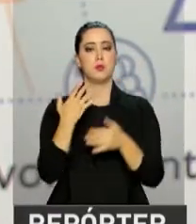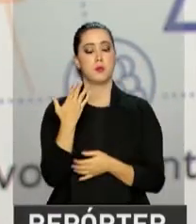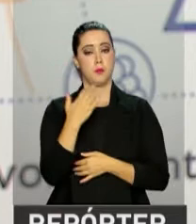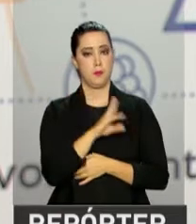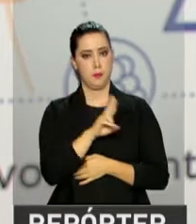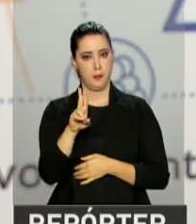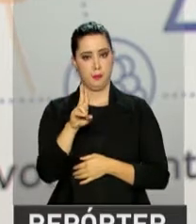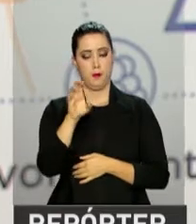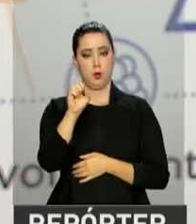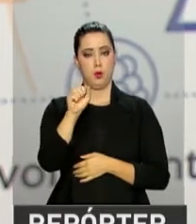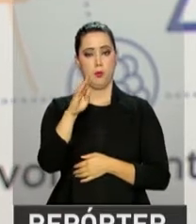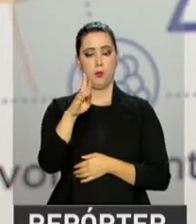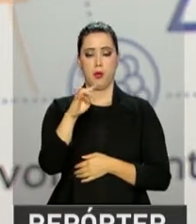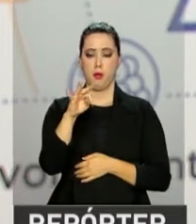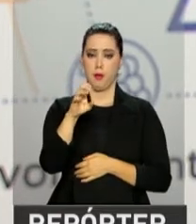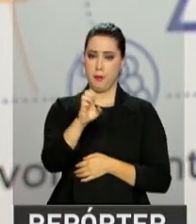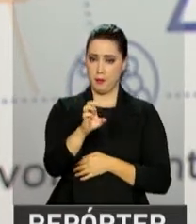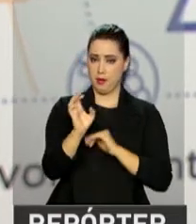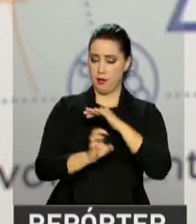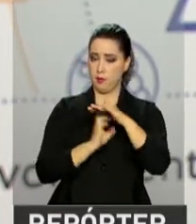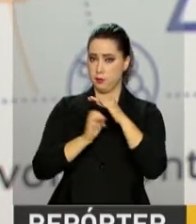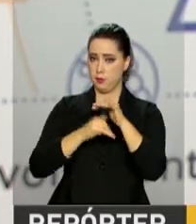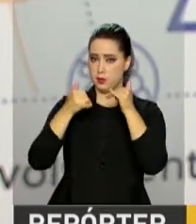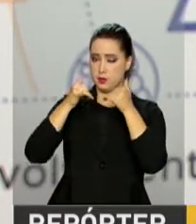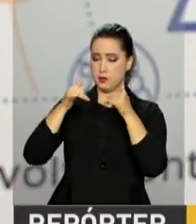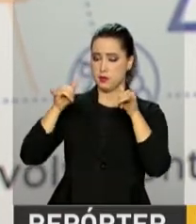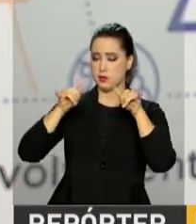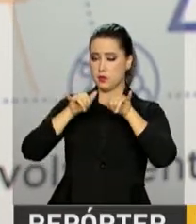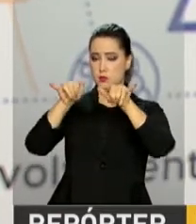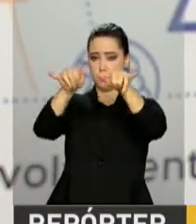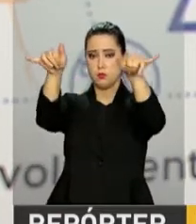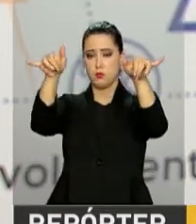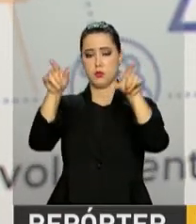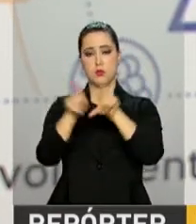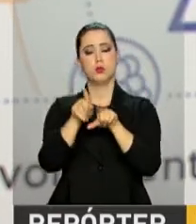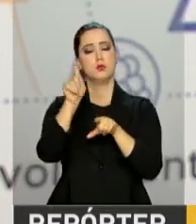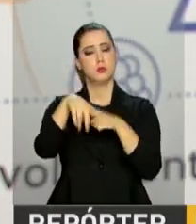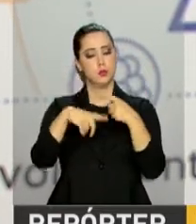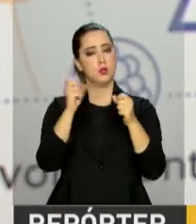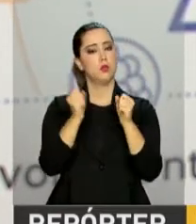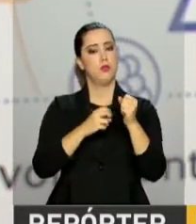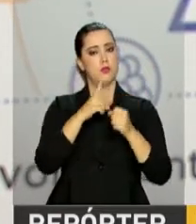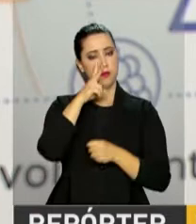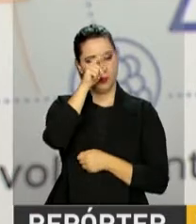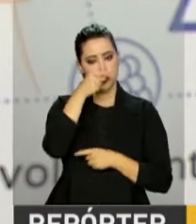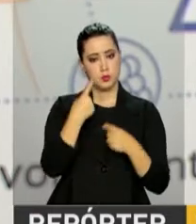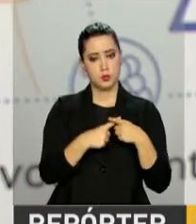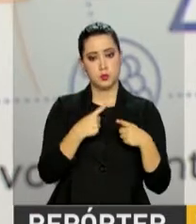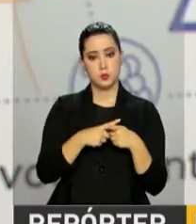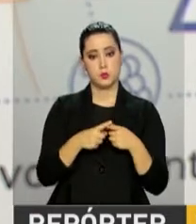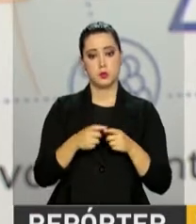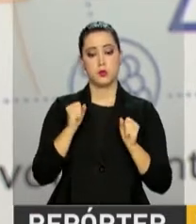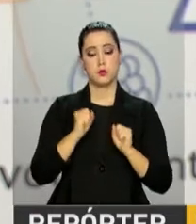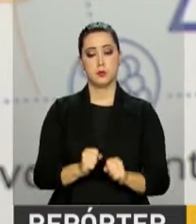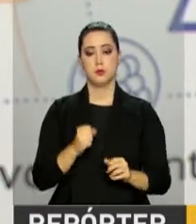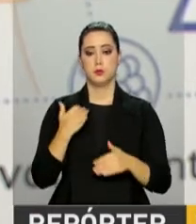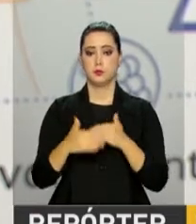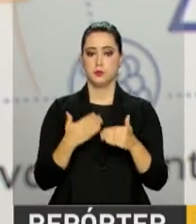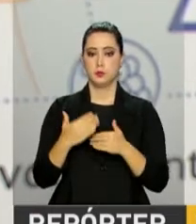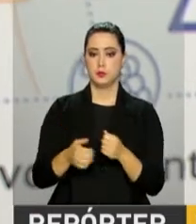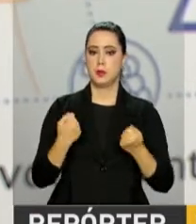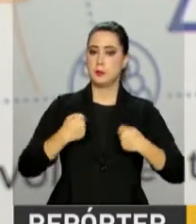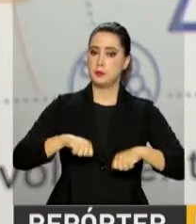papel como empresa âncora do arranjo produtivo muito forte porque a capacitação a